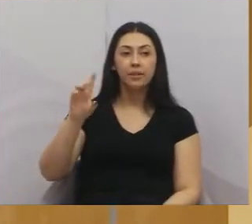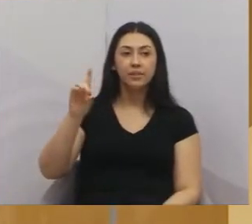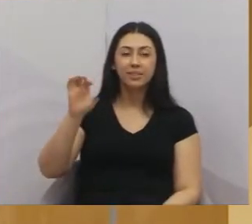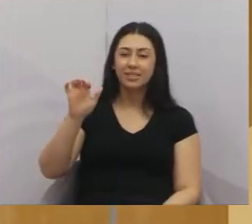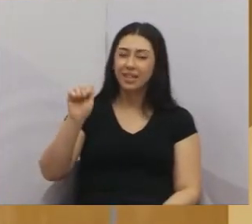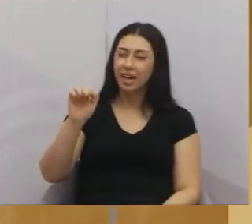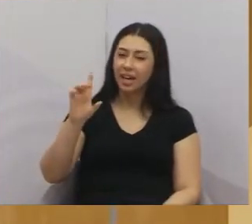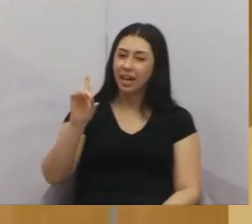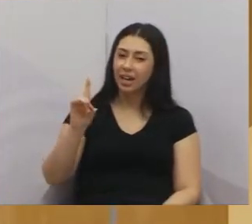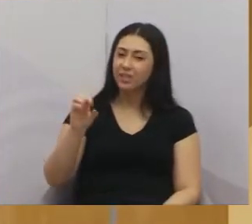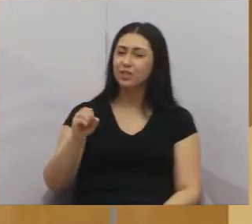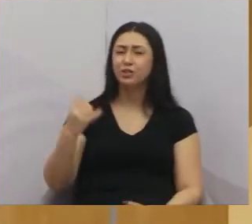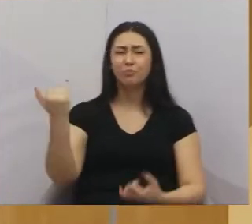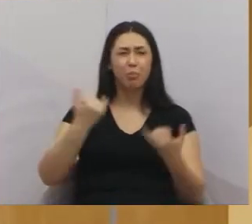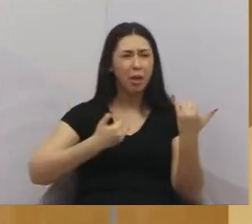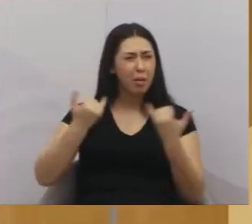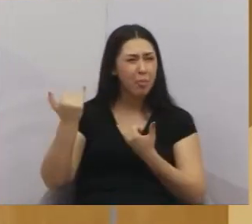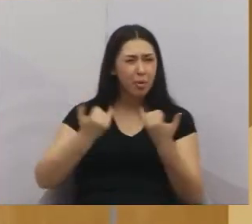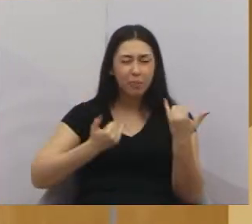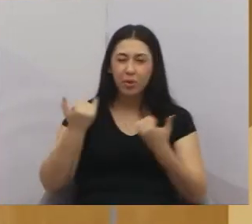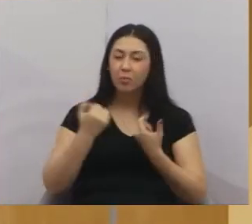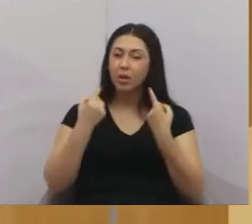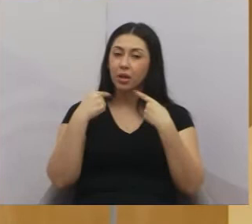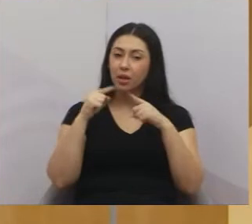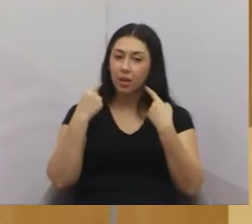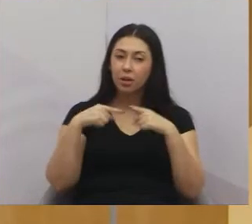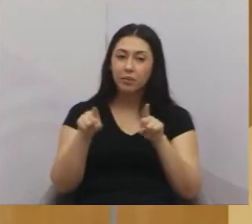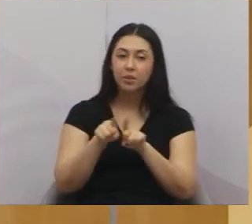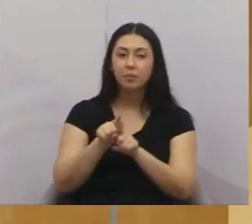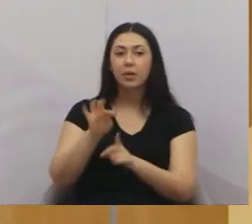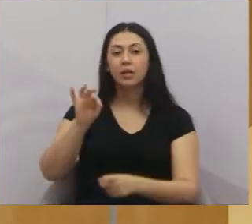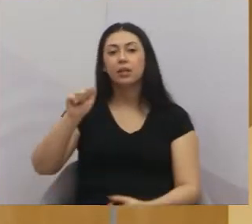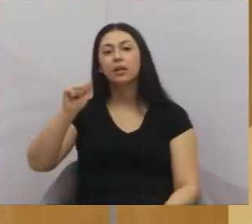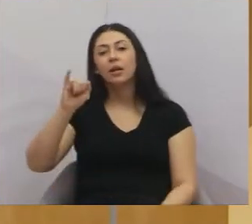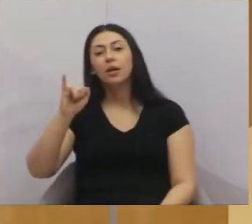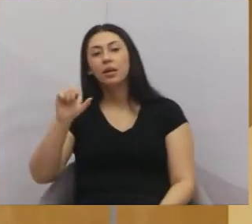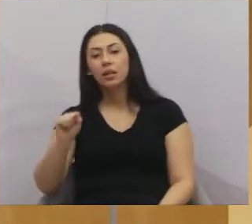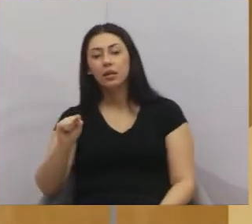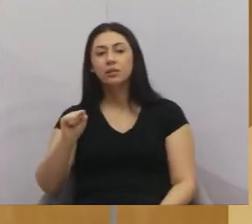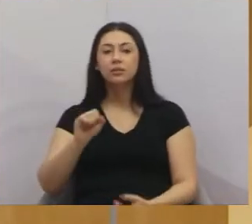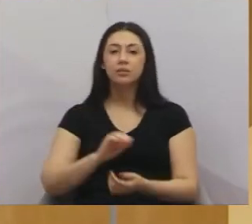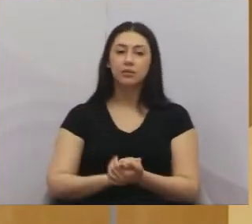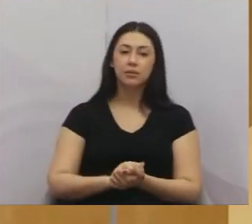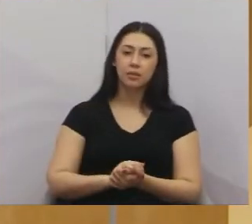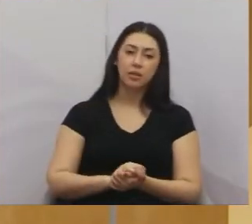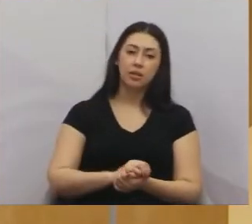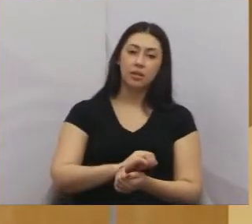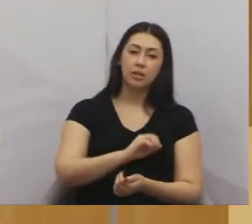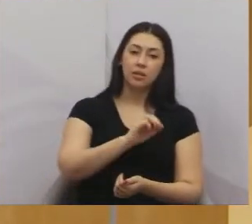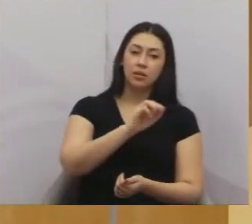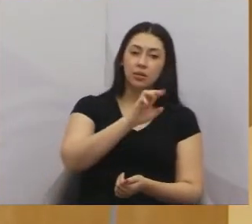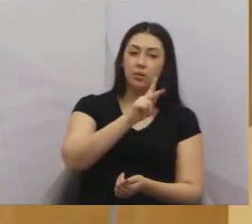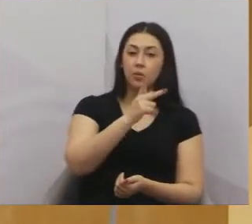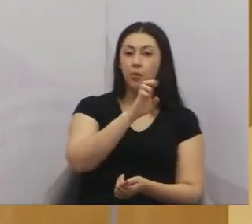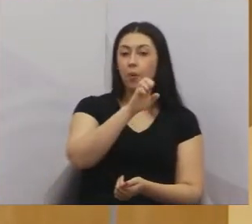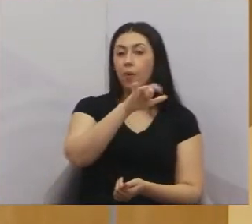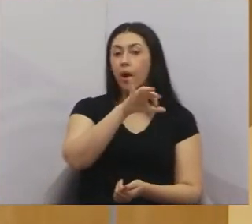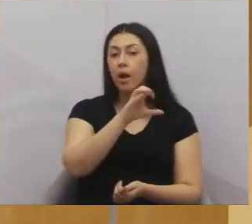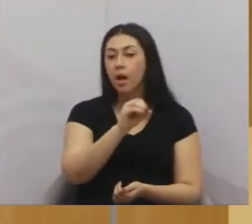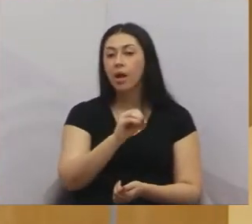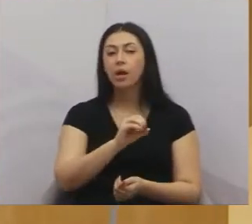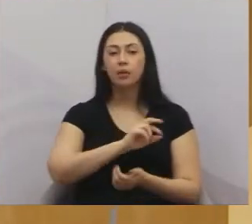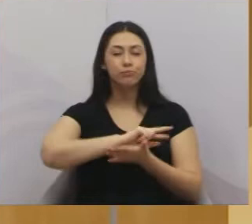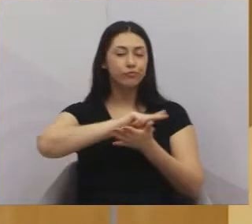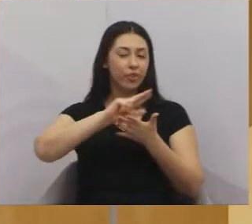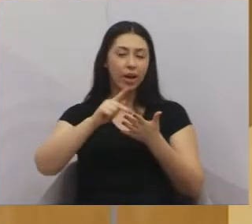recebi muitas reclamações, inclusive da Thaís, vou citar aqui o nome da Thaís, do seu Hélio, do senhor